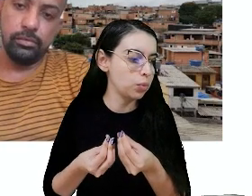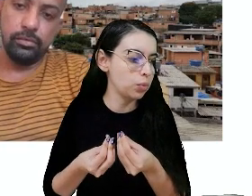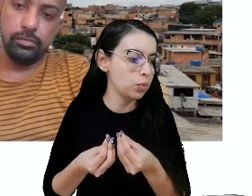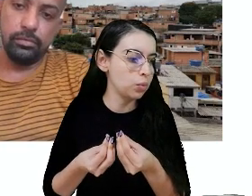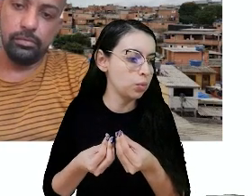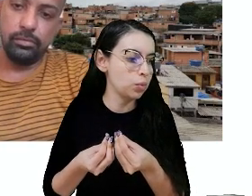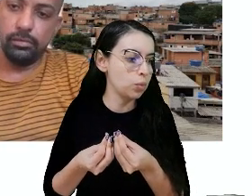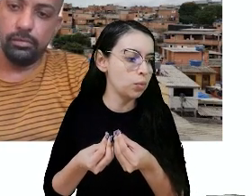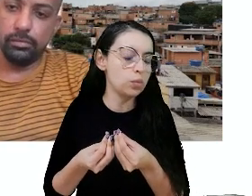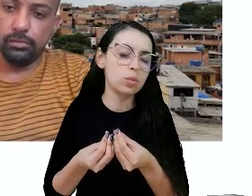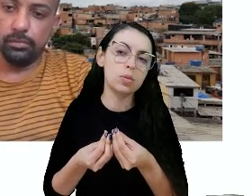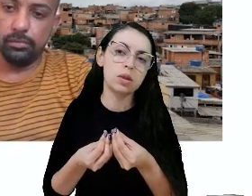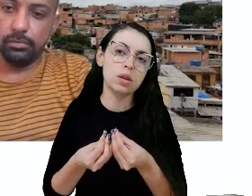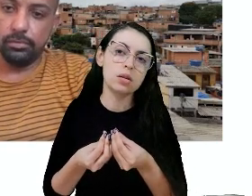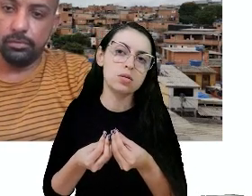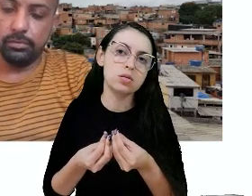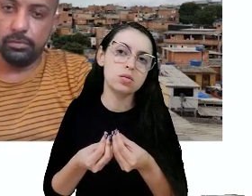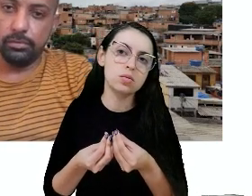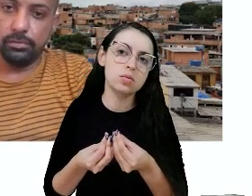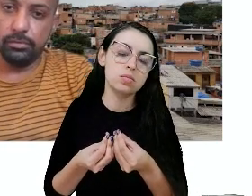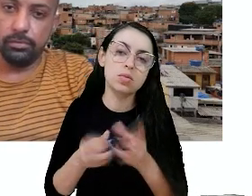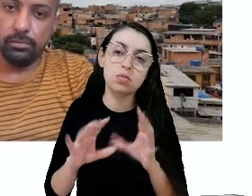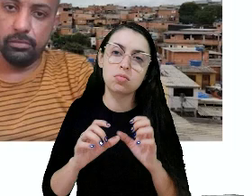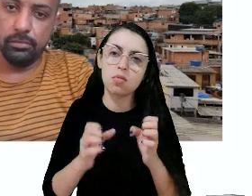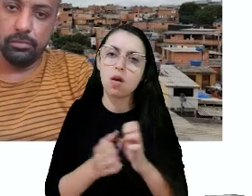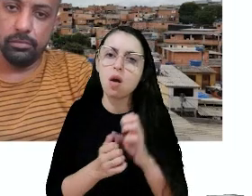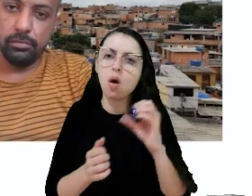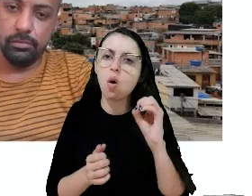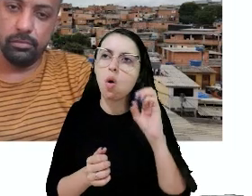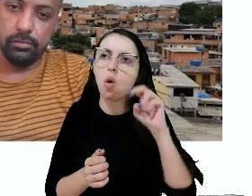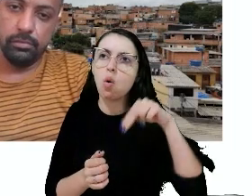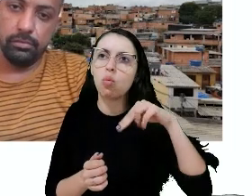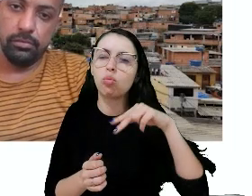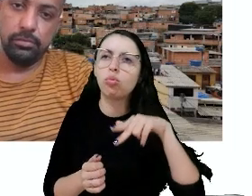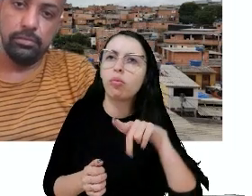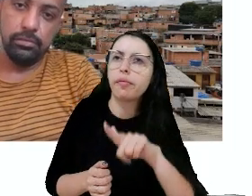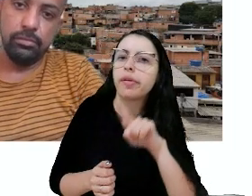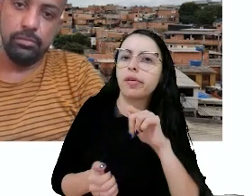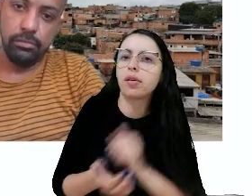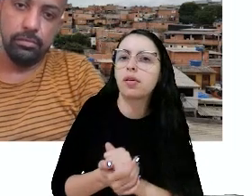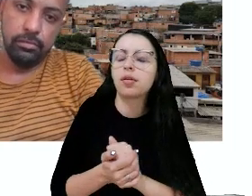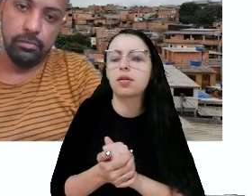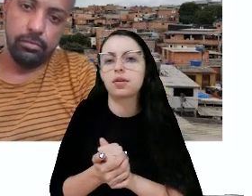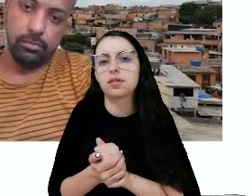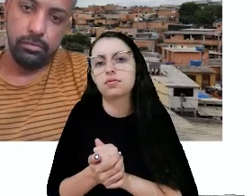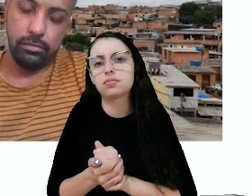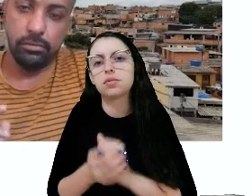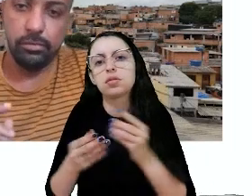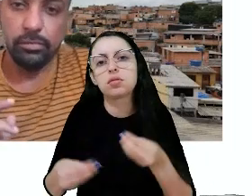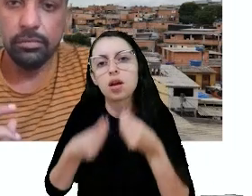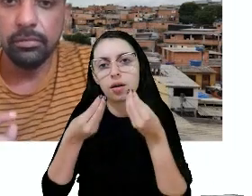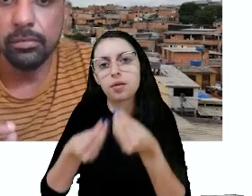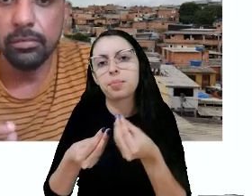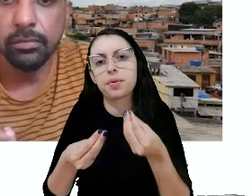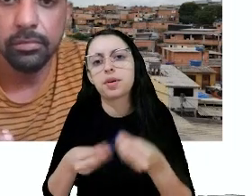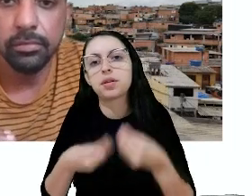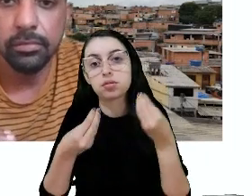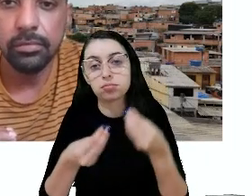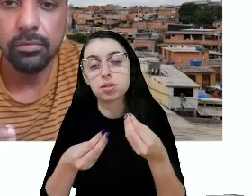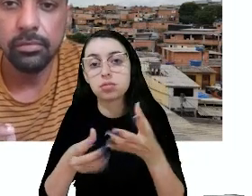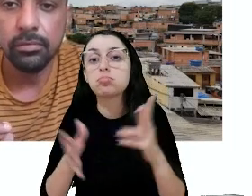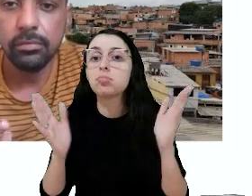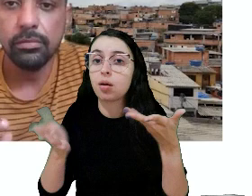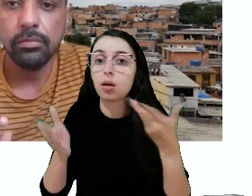de como a sua ONG tem contribuído, eu acho que a Gerando Falcões tem contribuído para